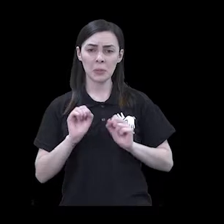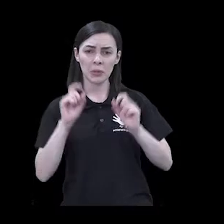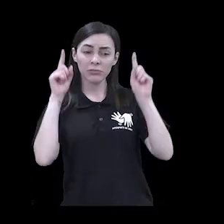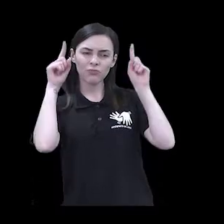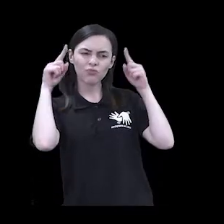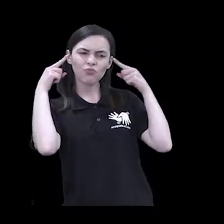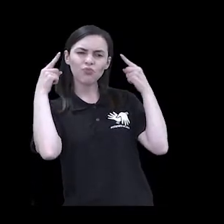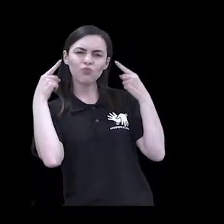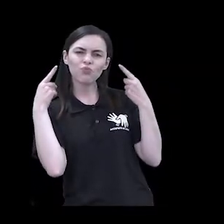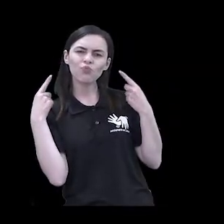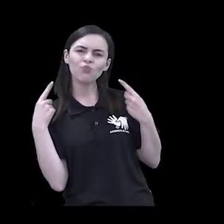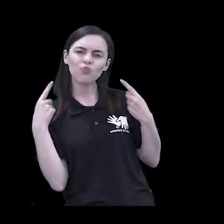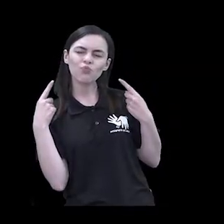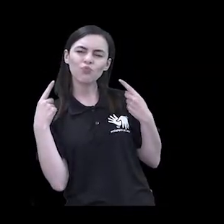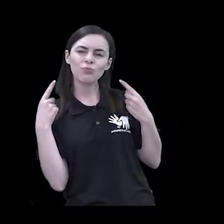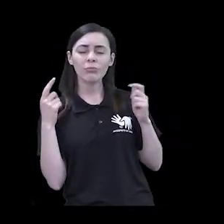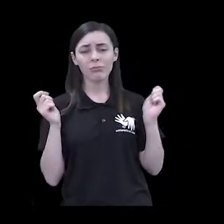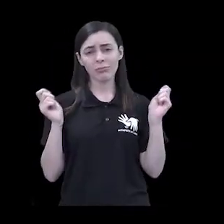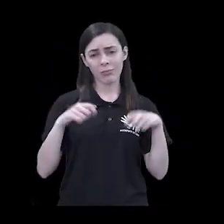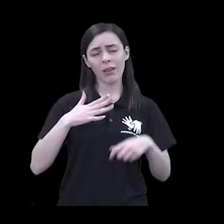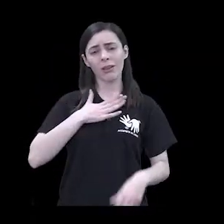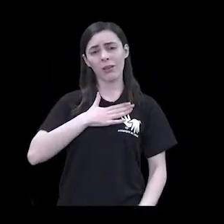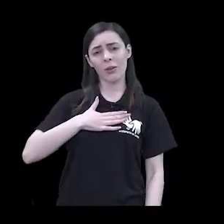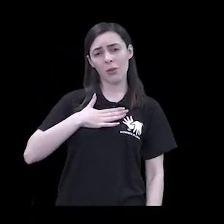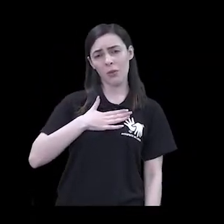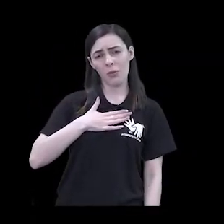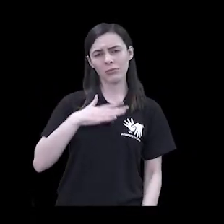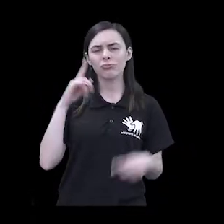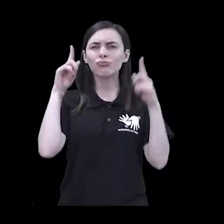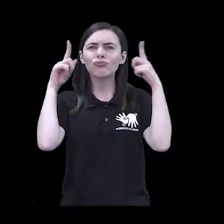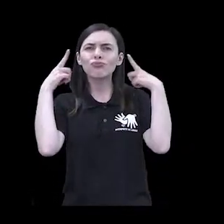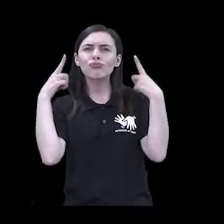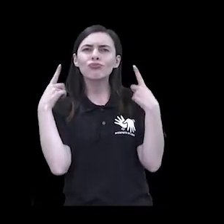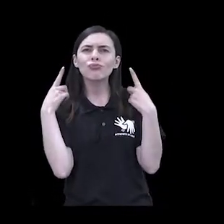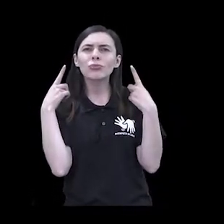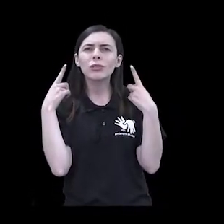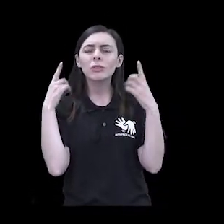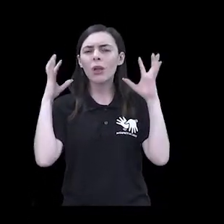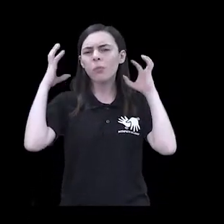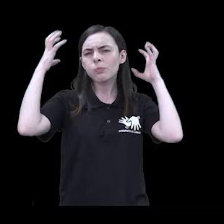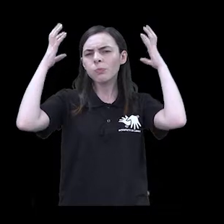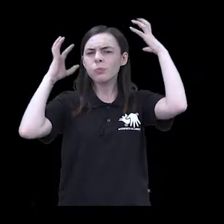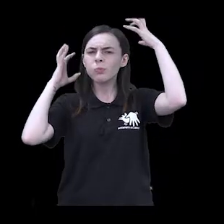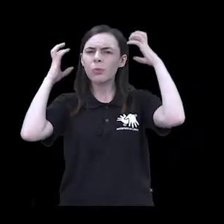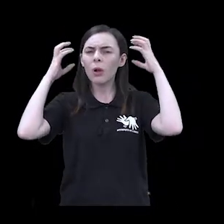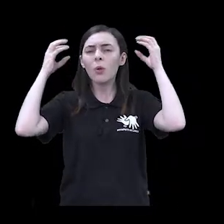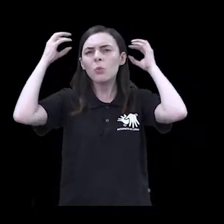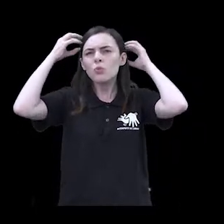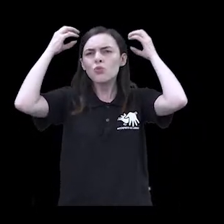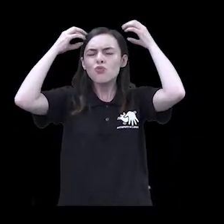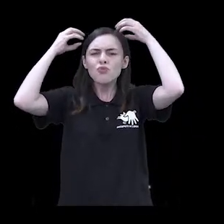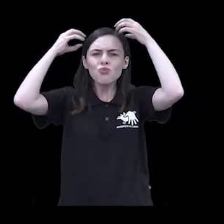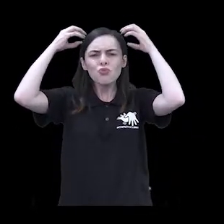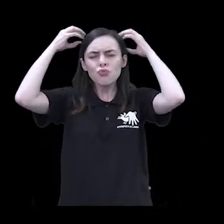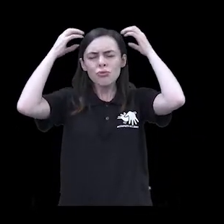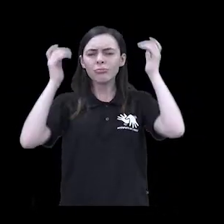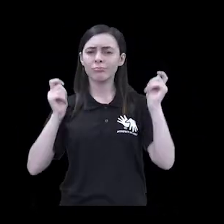aí sim, gosto dele bem assim. Cachinhos, crespinho, birotes,